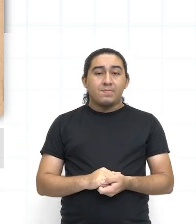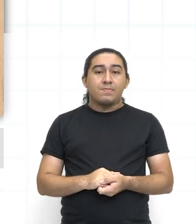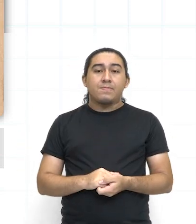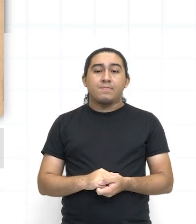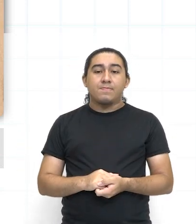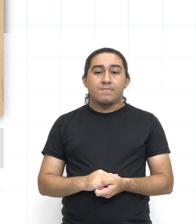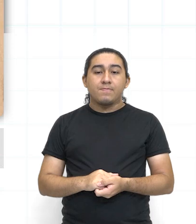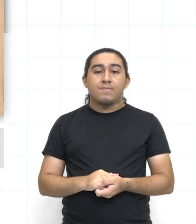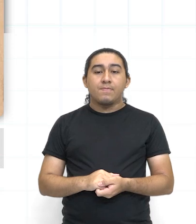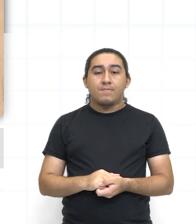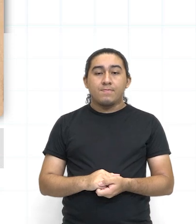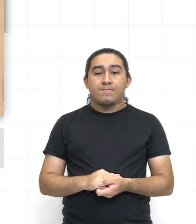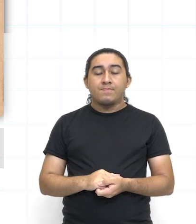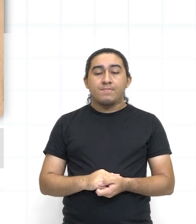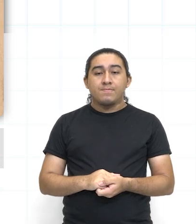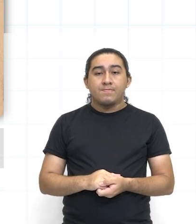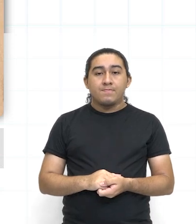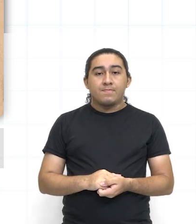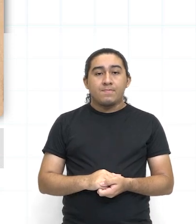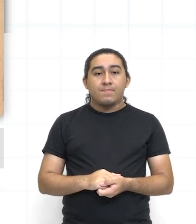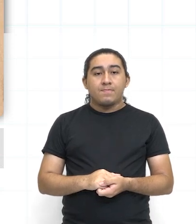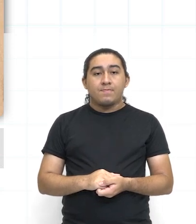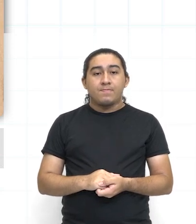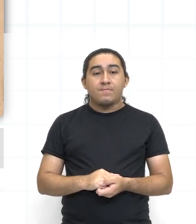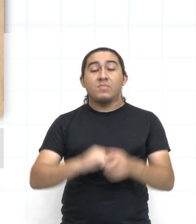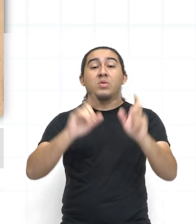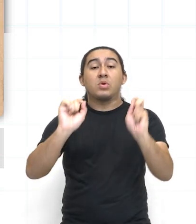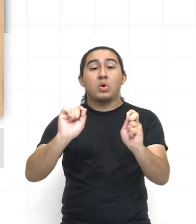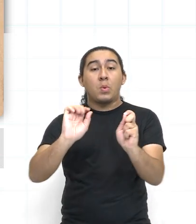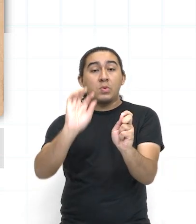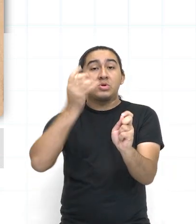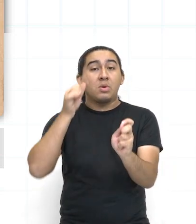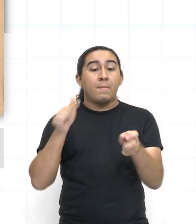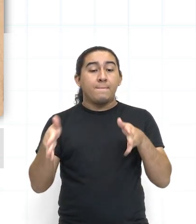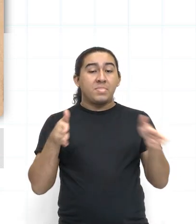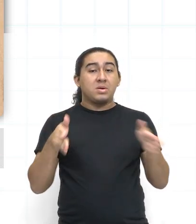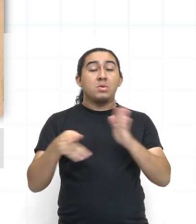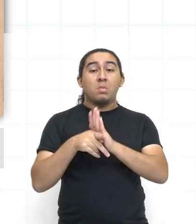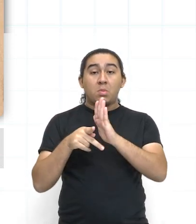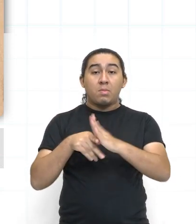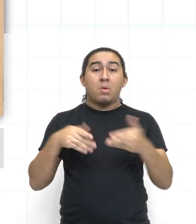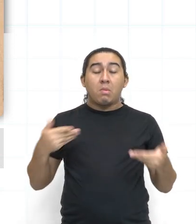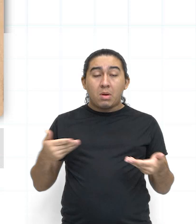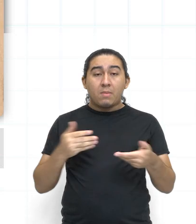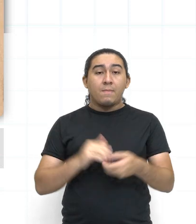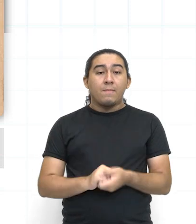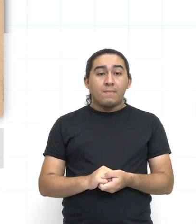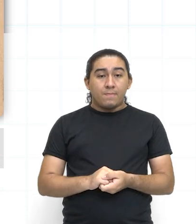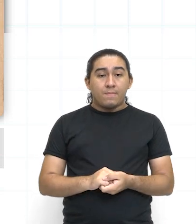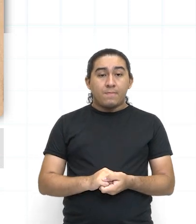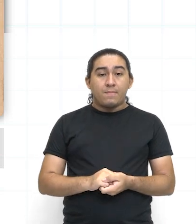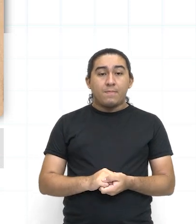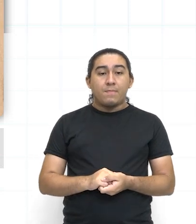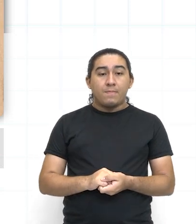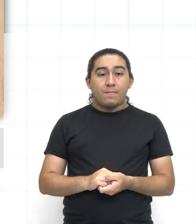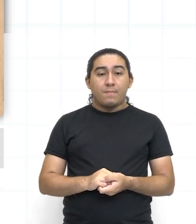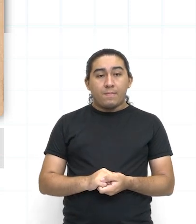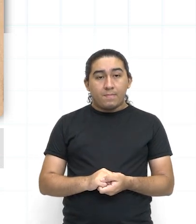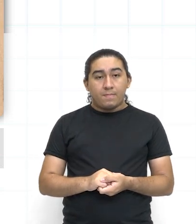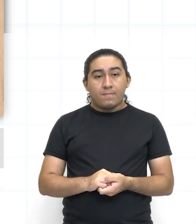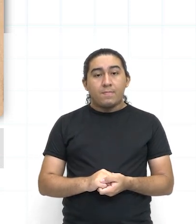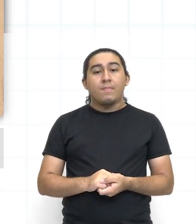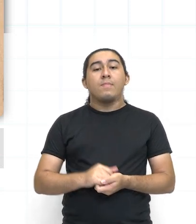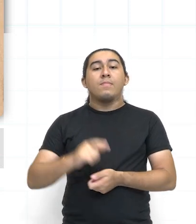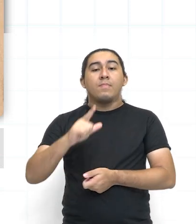do Brasil, tá? Então, falando sobre esse período, o que aconteceu nesse período da inauguração? Ora,